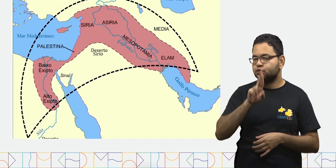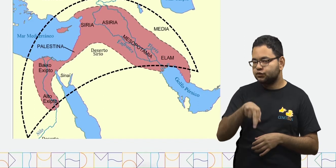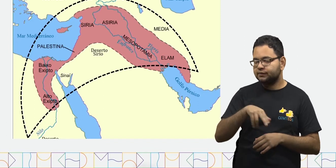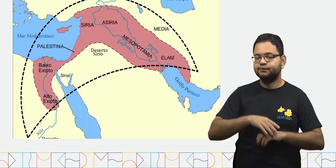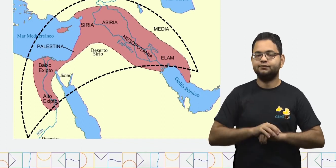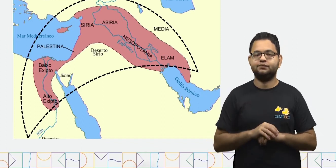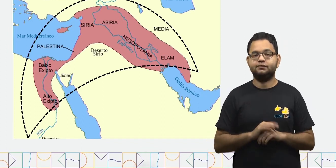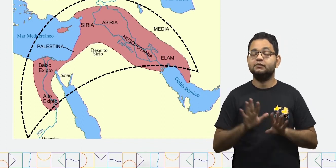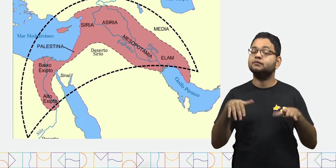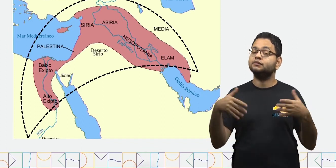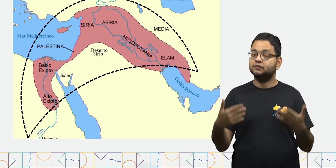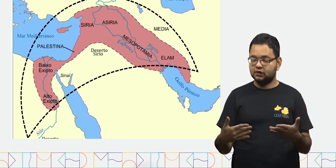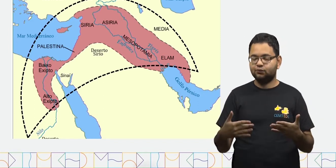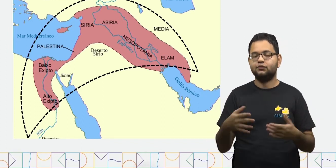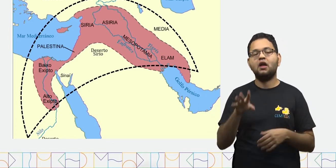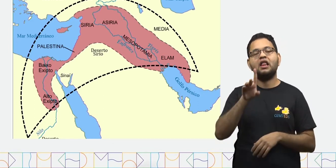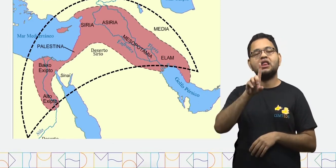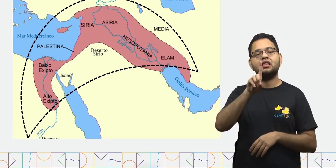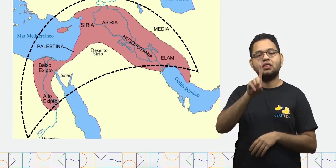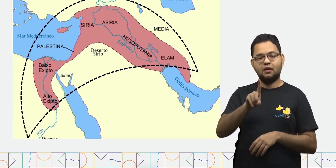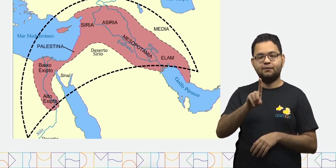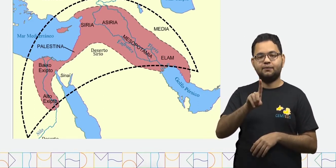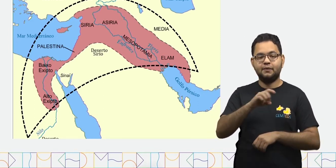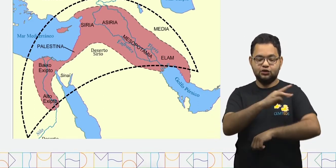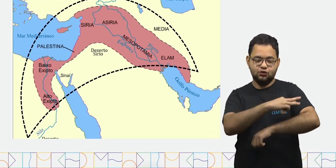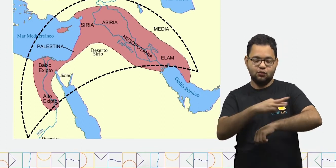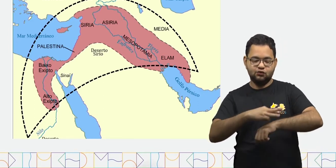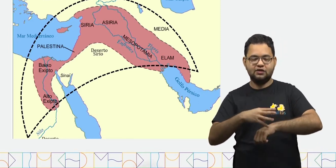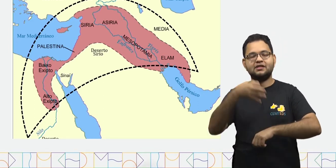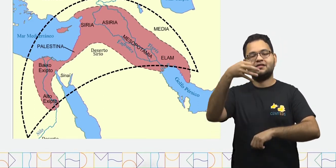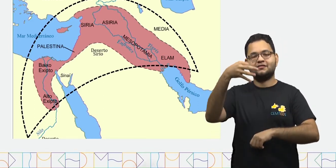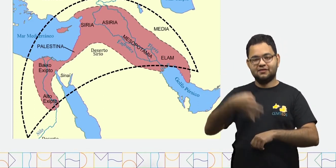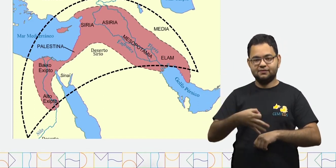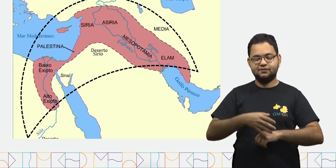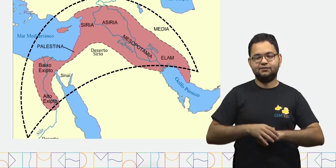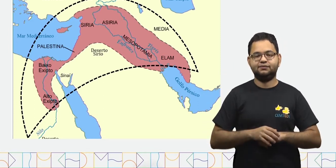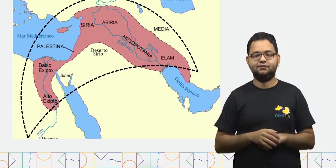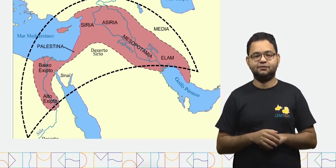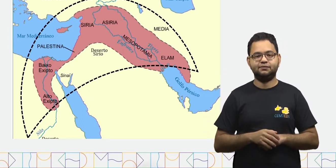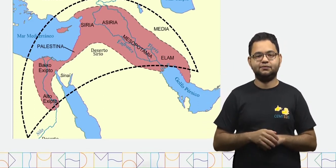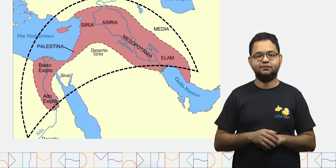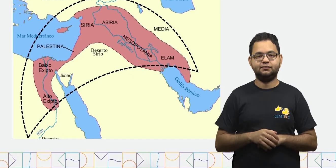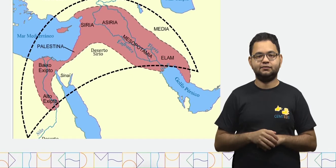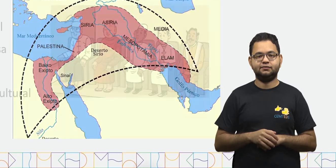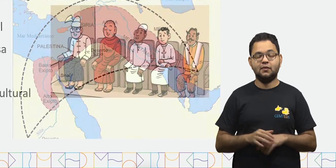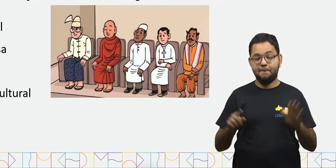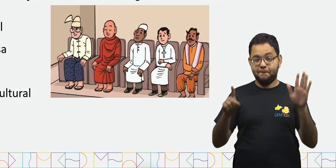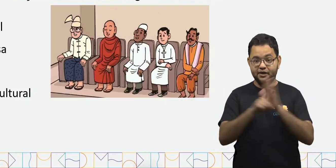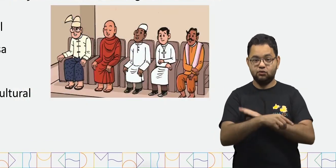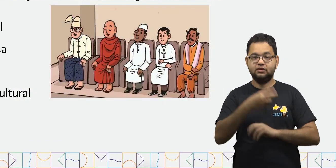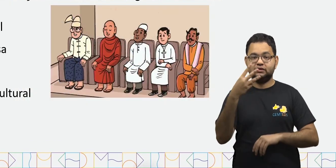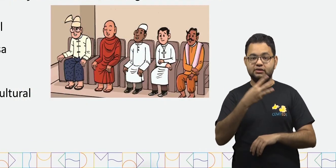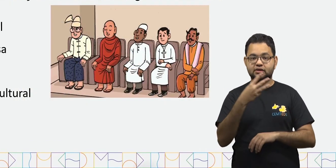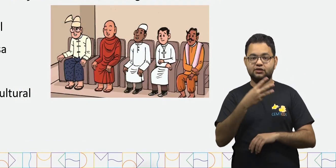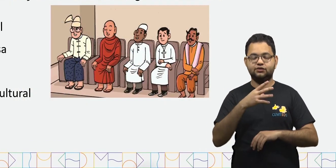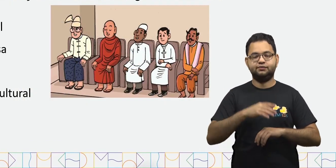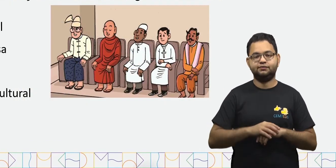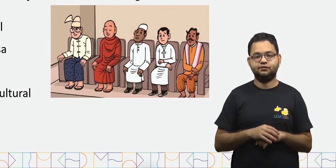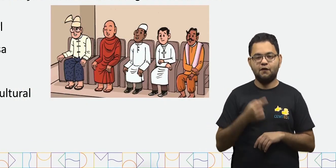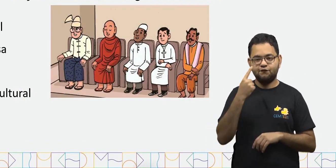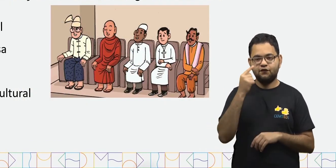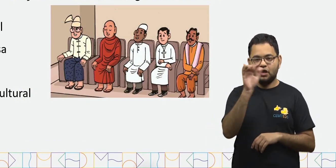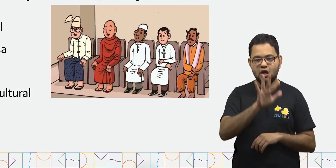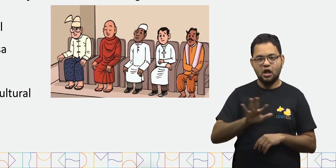fácil a resposta. A alternativa certa é a letra D, Mesopotâmia. Muito bem. Atividade